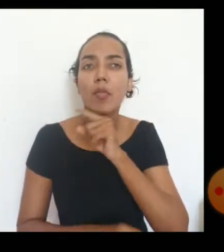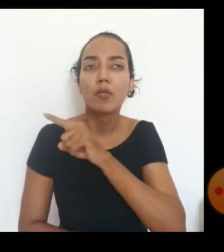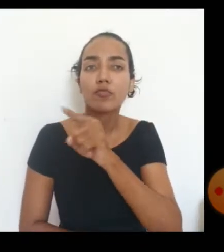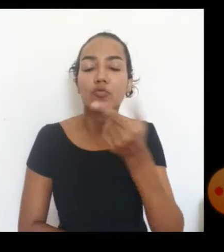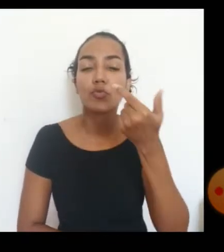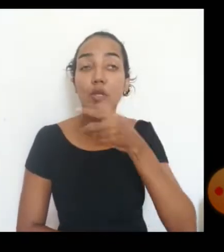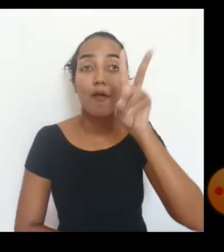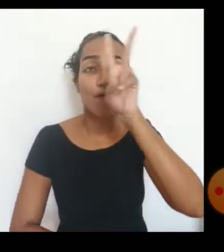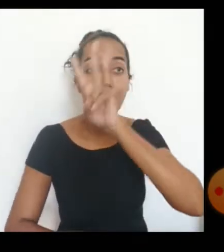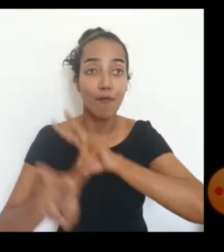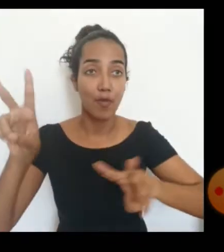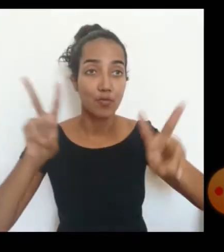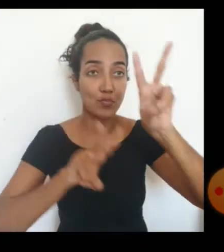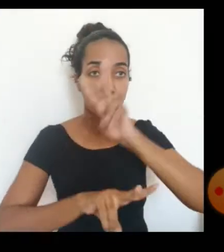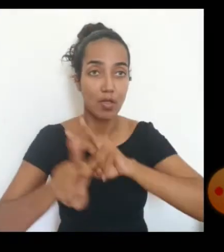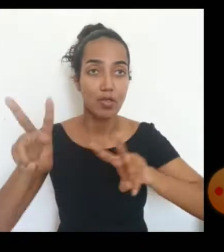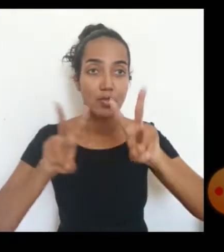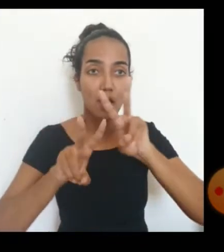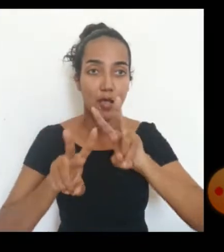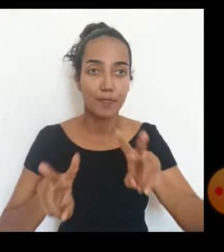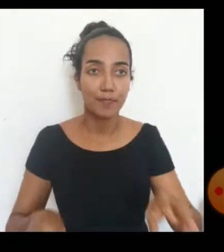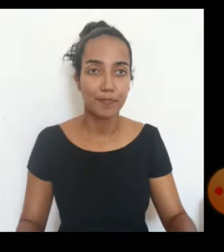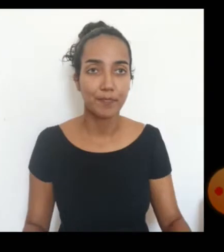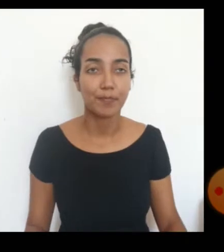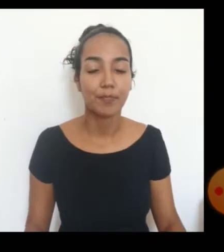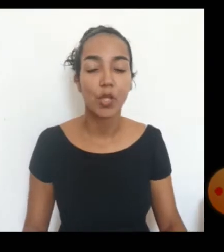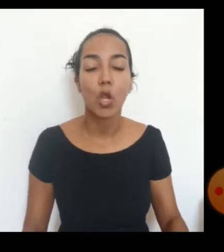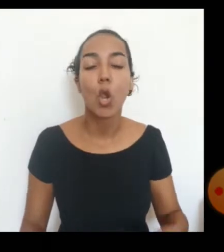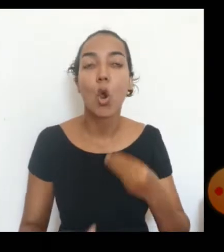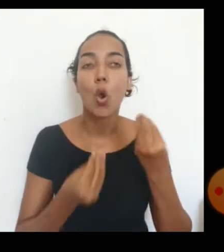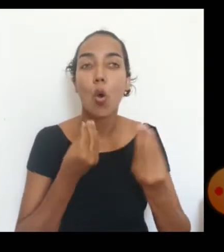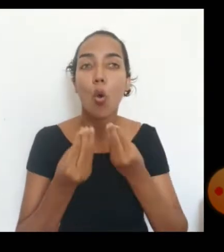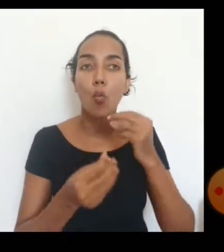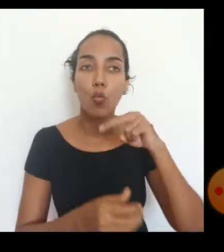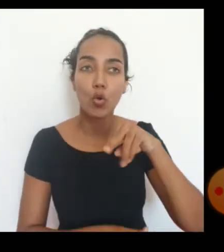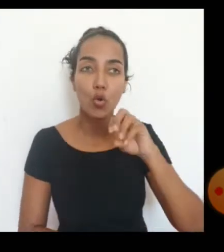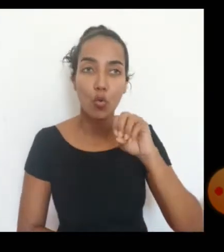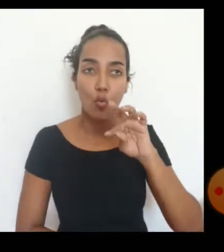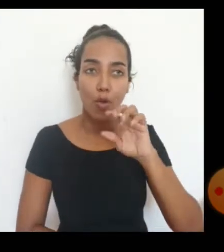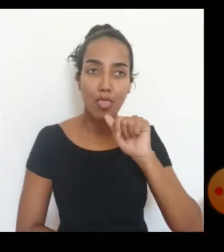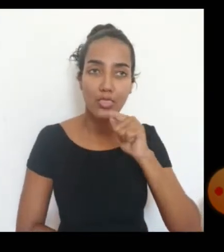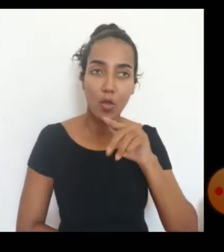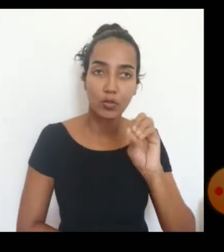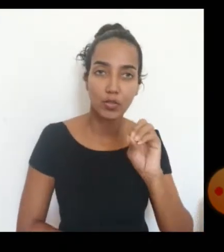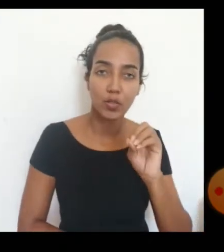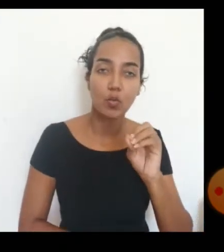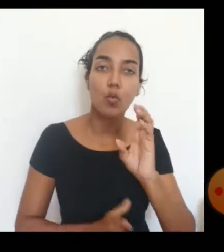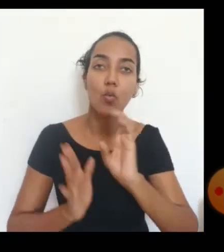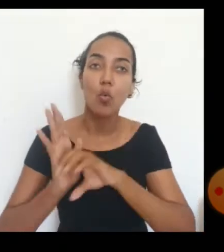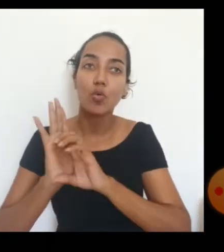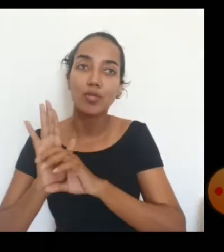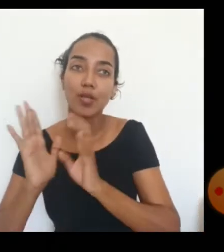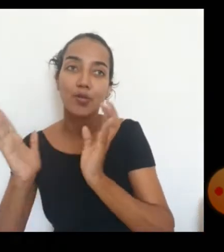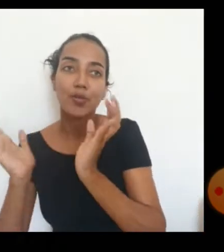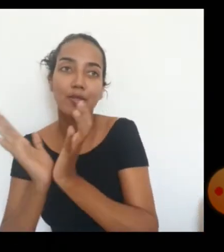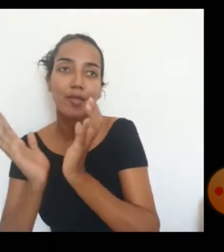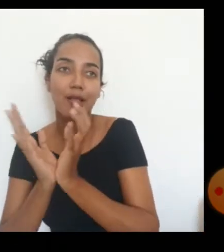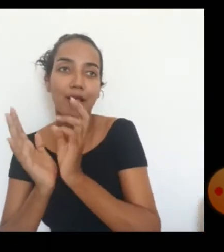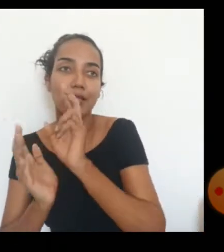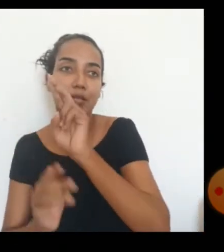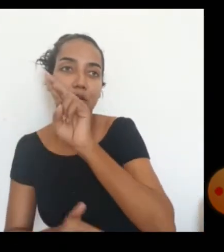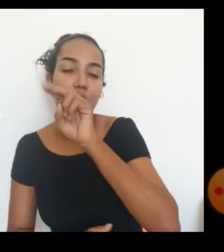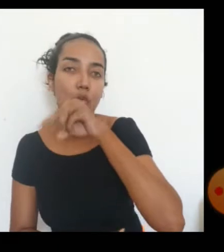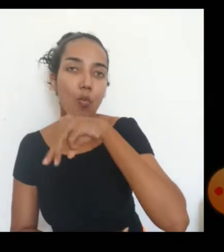como é que uma notação do conceito de classes em UML pode ser,